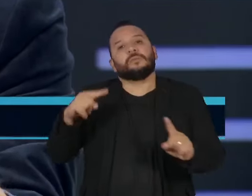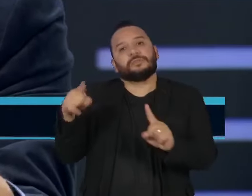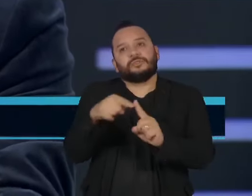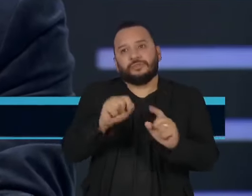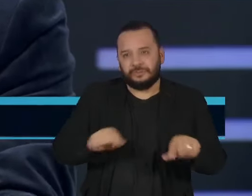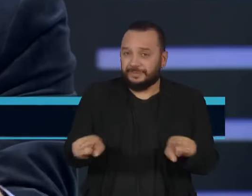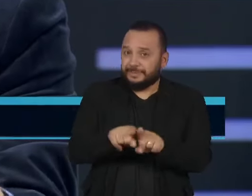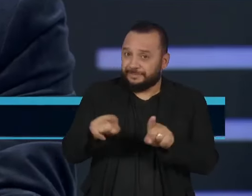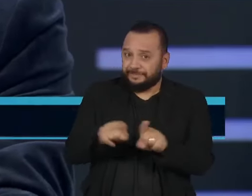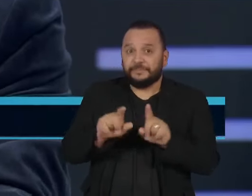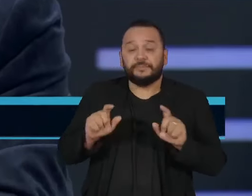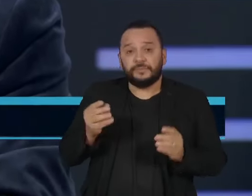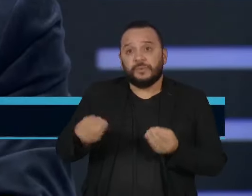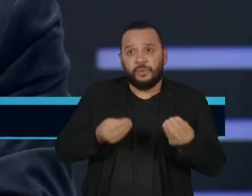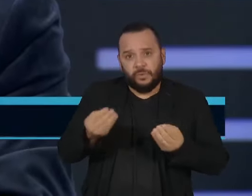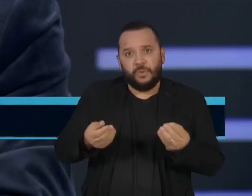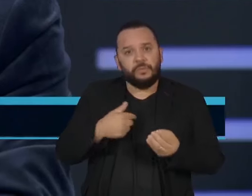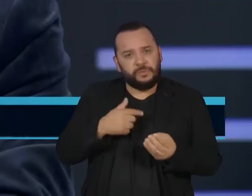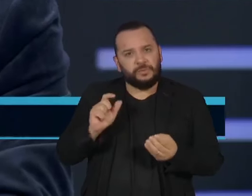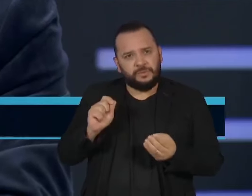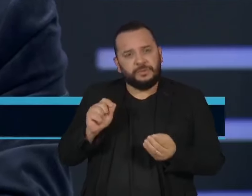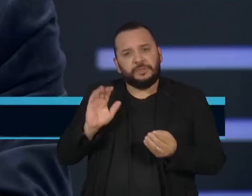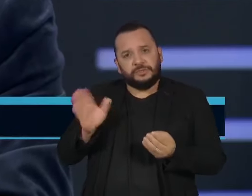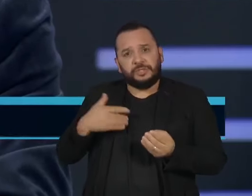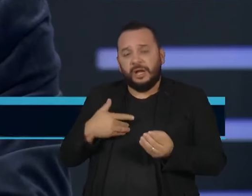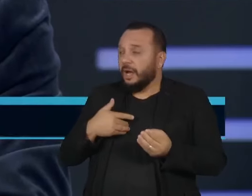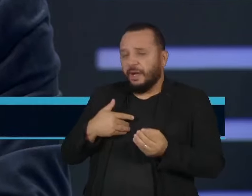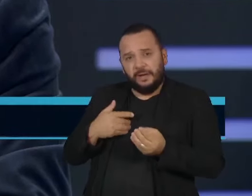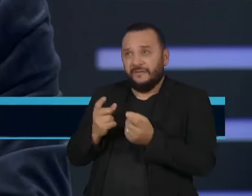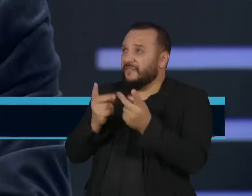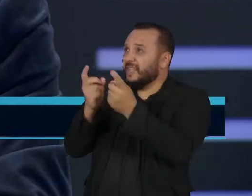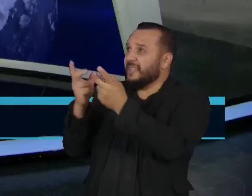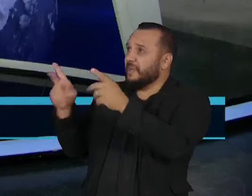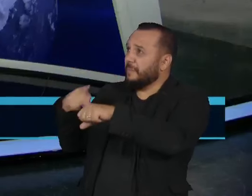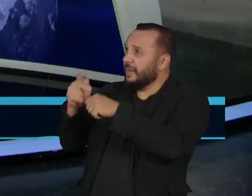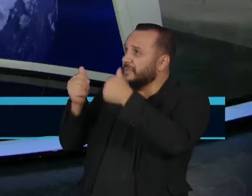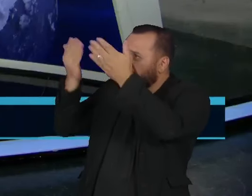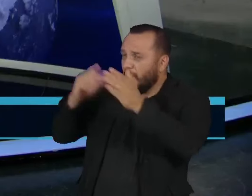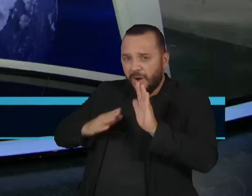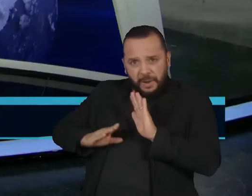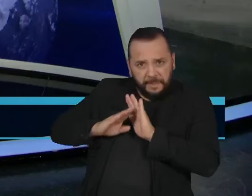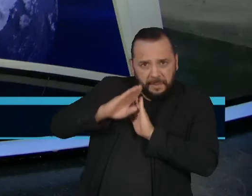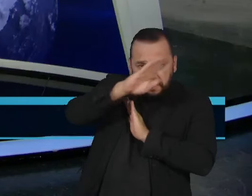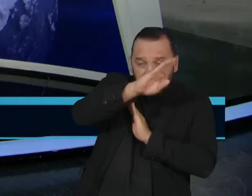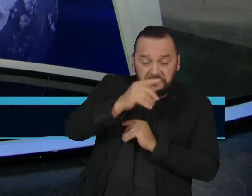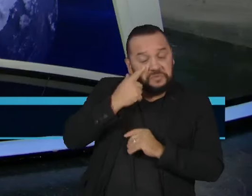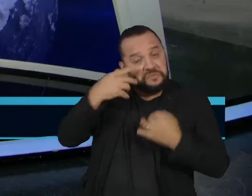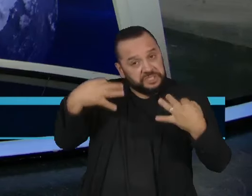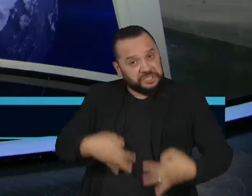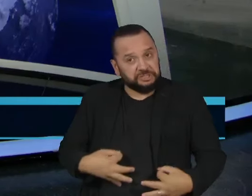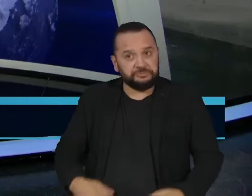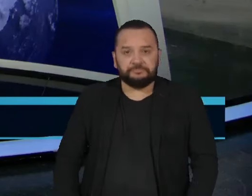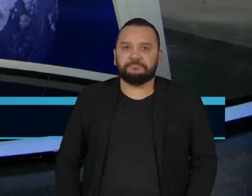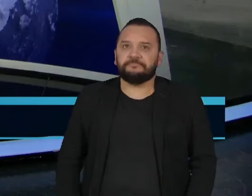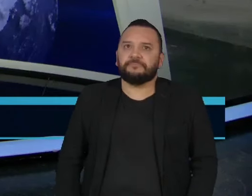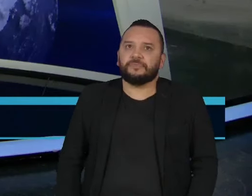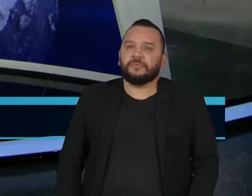na exportação dessas empresas. Aí nós vamos ver se deu certo. Mariana, e a reforma tributária pode